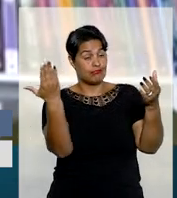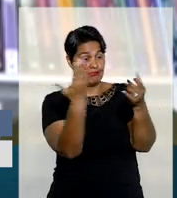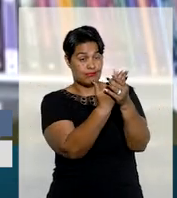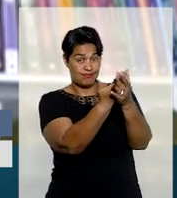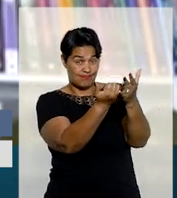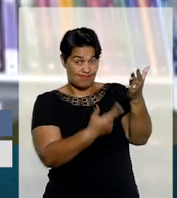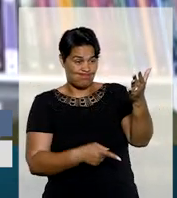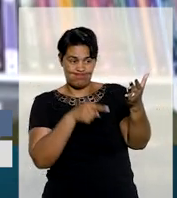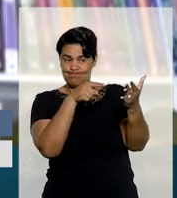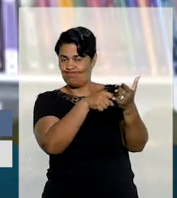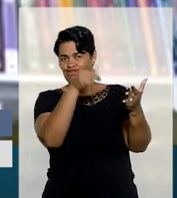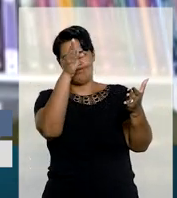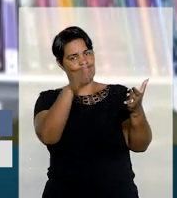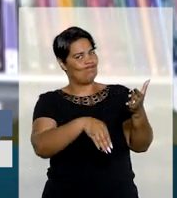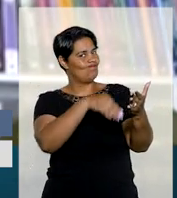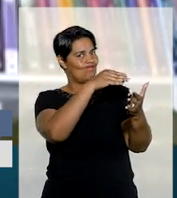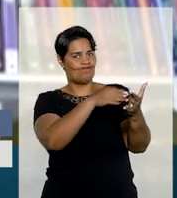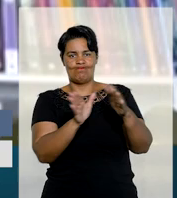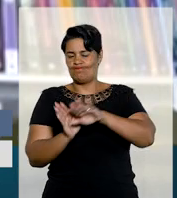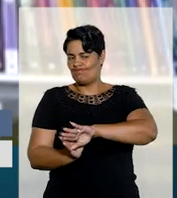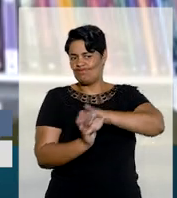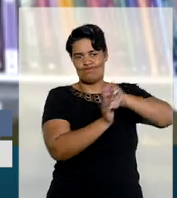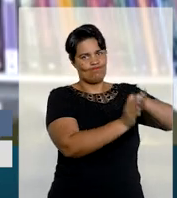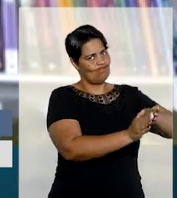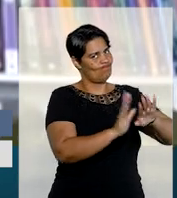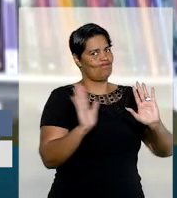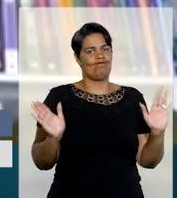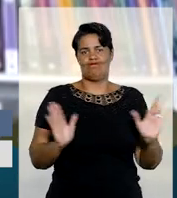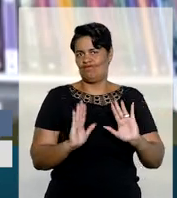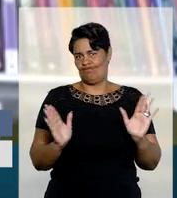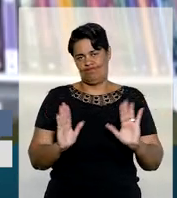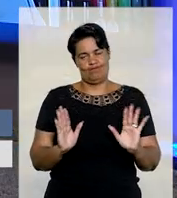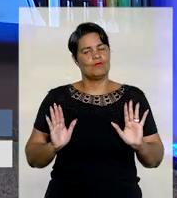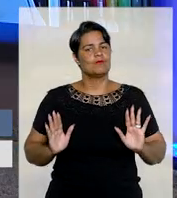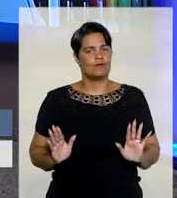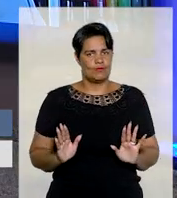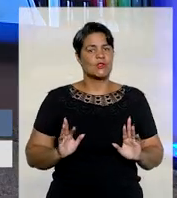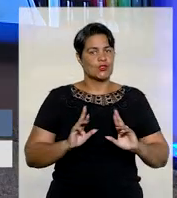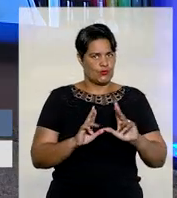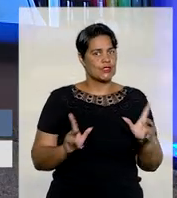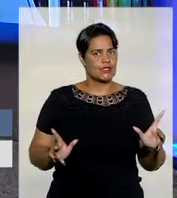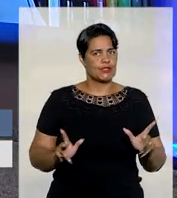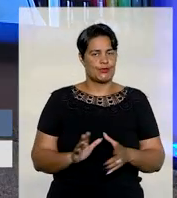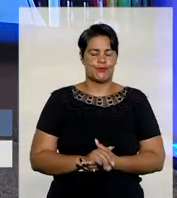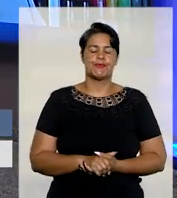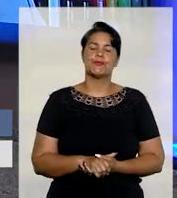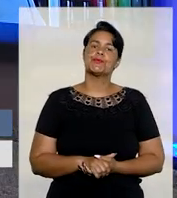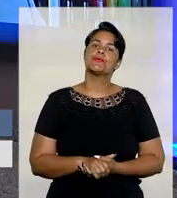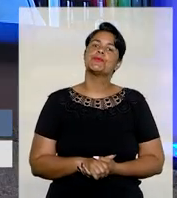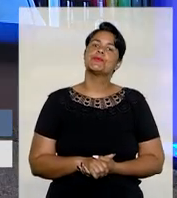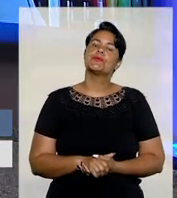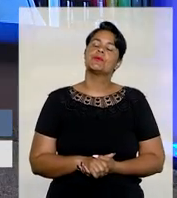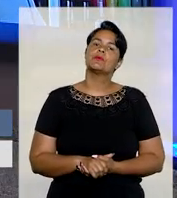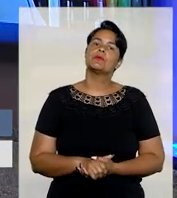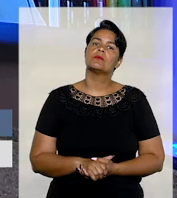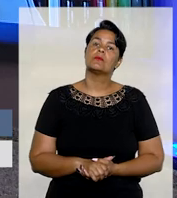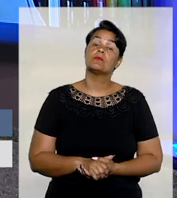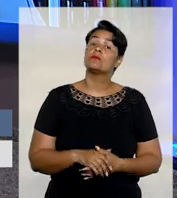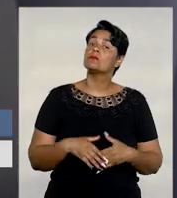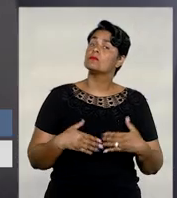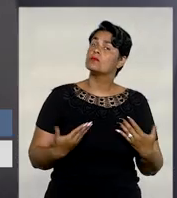E nesse caso, os embargos de declaração não seriam cabíveis, seria uma situação diferente daquela em que o juiz simplesmente desconsidera a